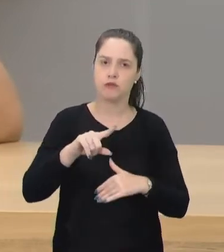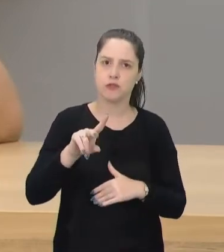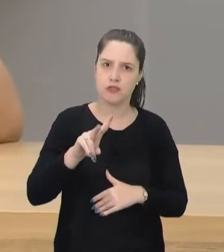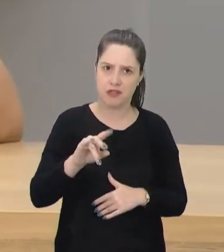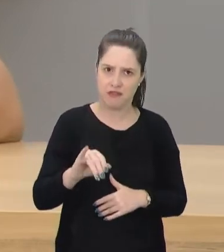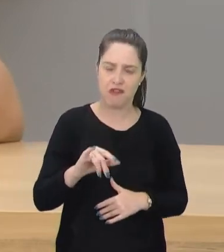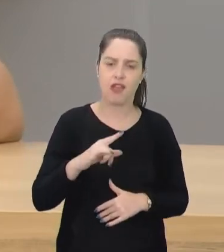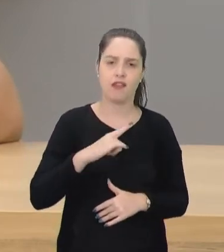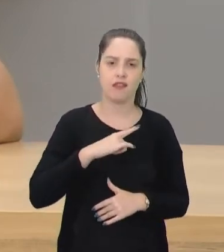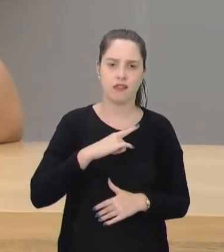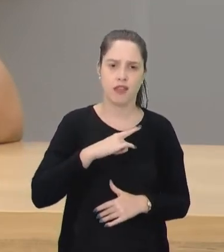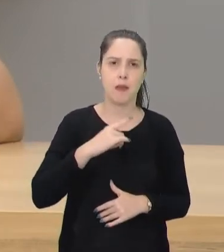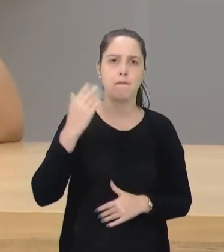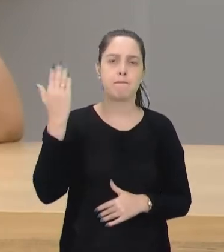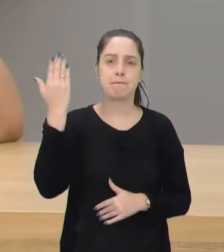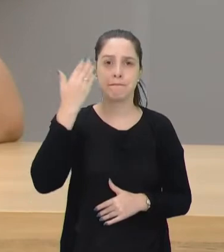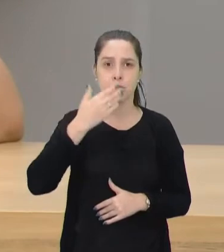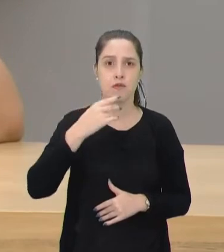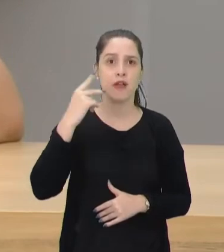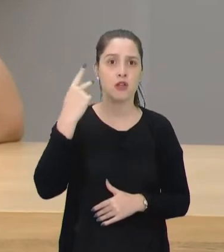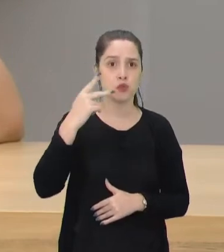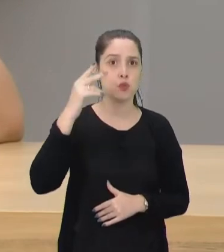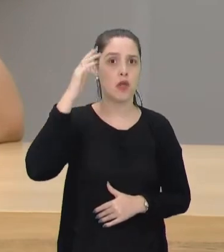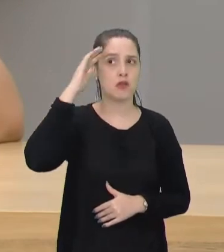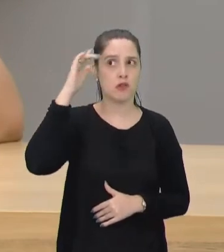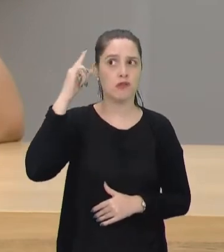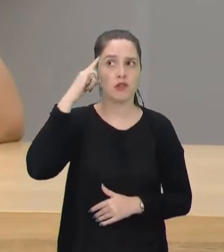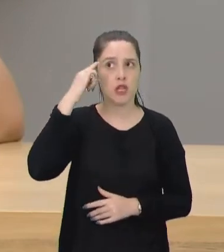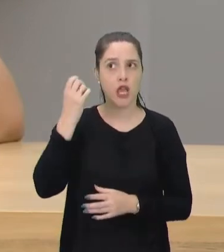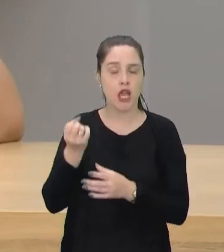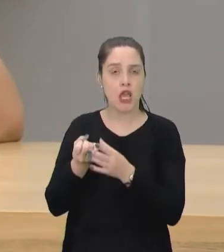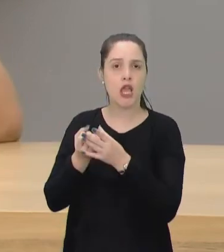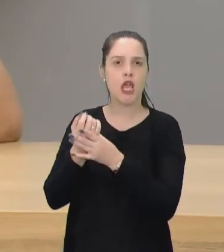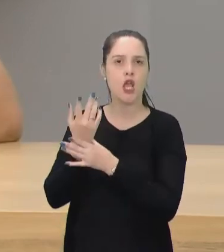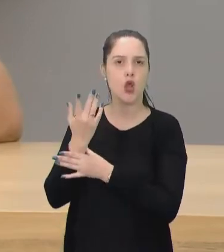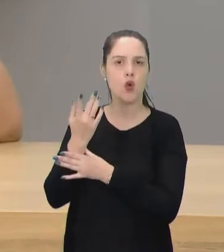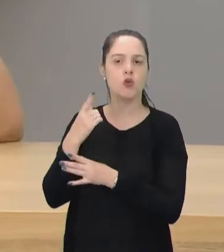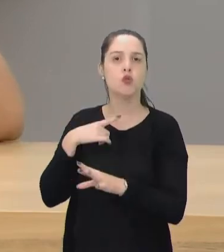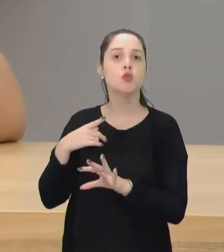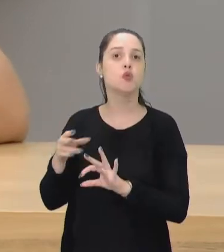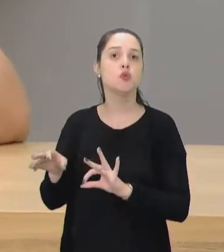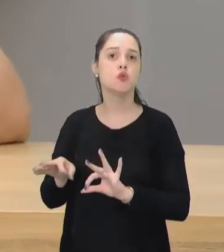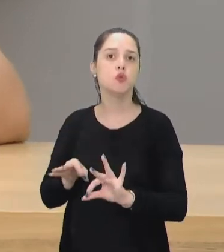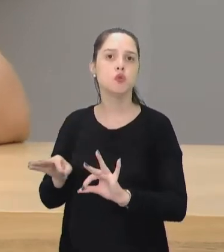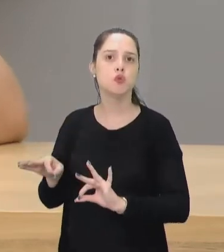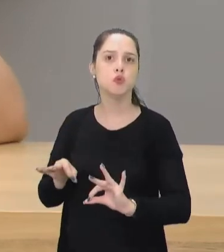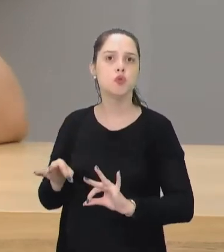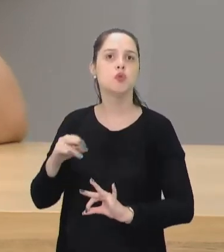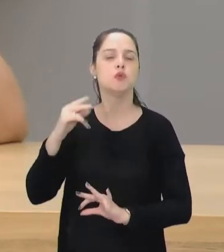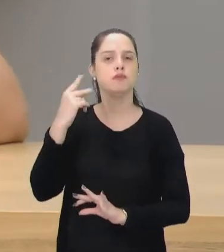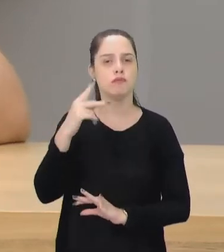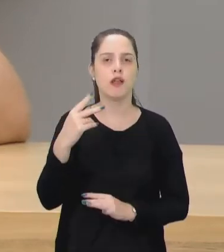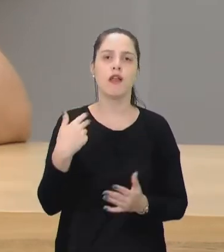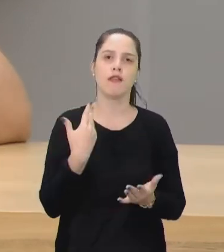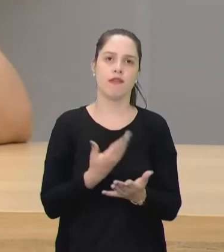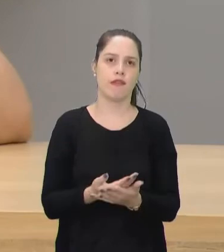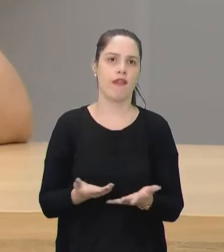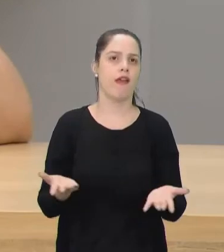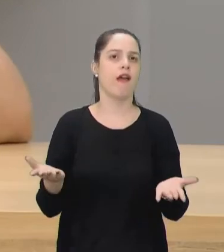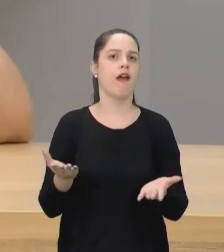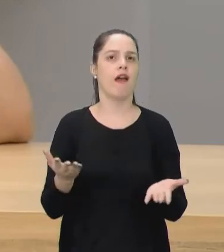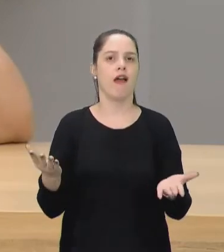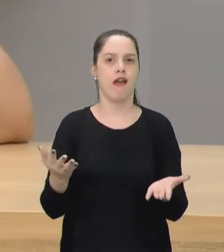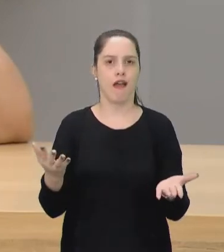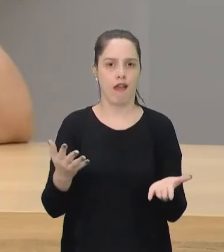que provar essas teorias que você criou, né, essas soluções que estão lá na sua cabeça, que agora vão para a